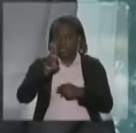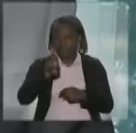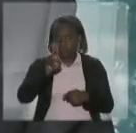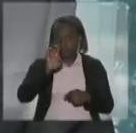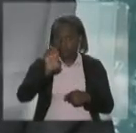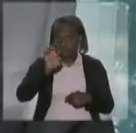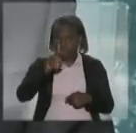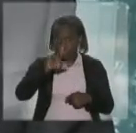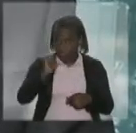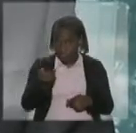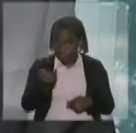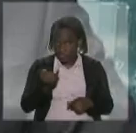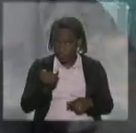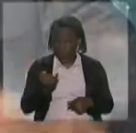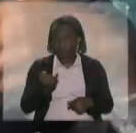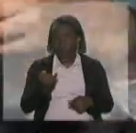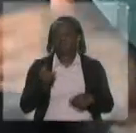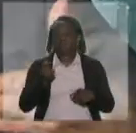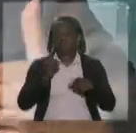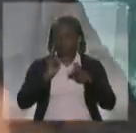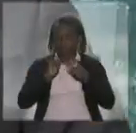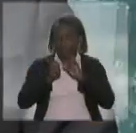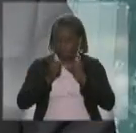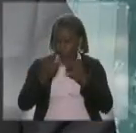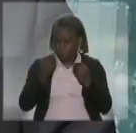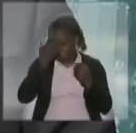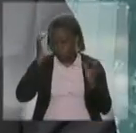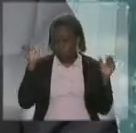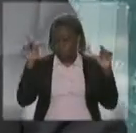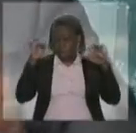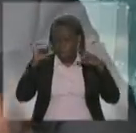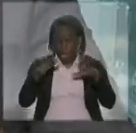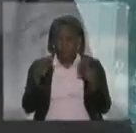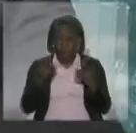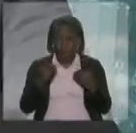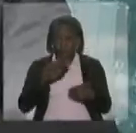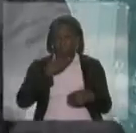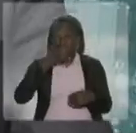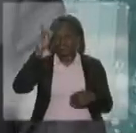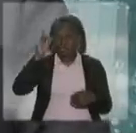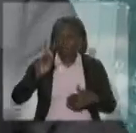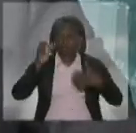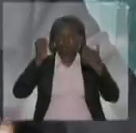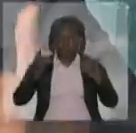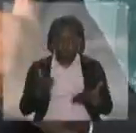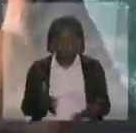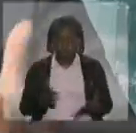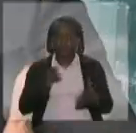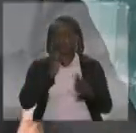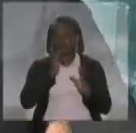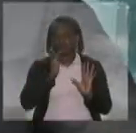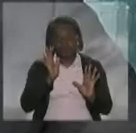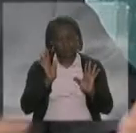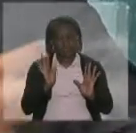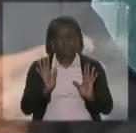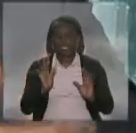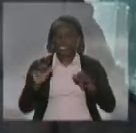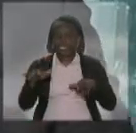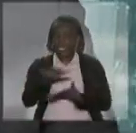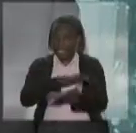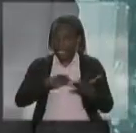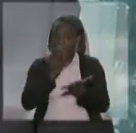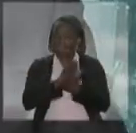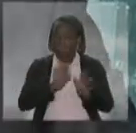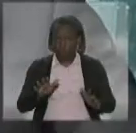janeiro mas assembléia muito concorrida aí o reitor falou mesmo se houver a suspensão da